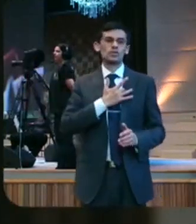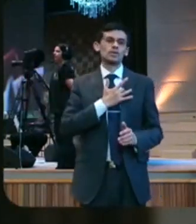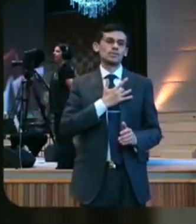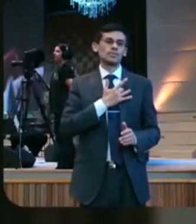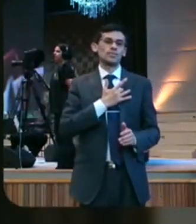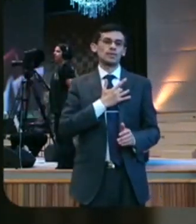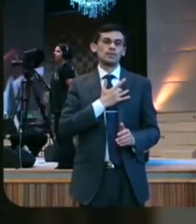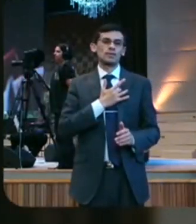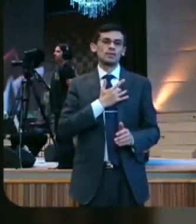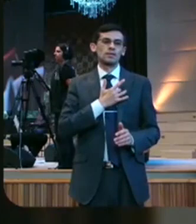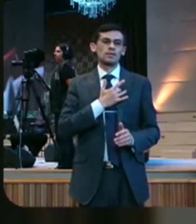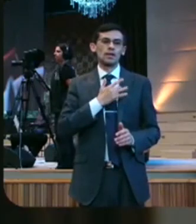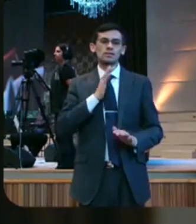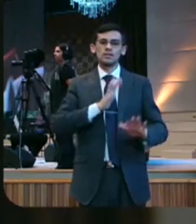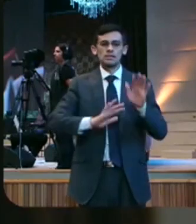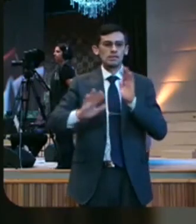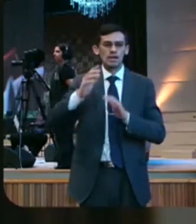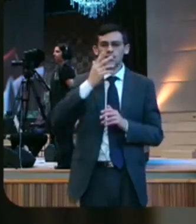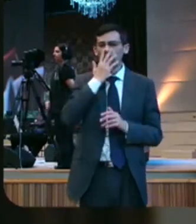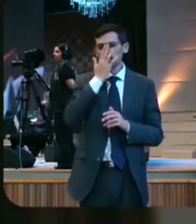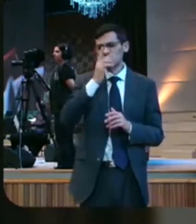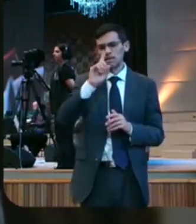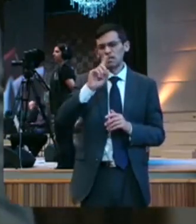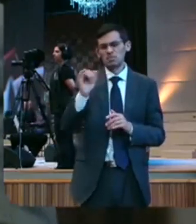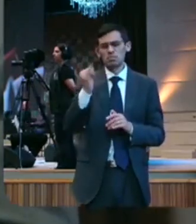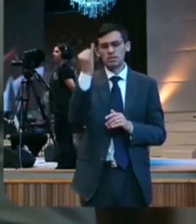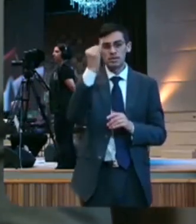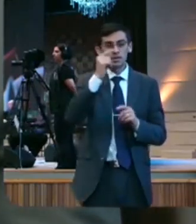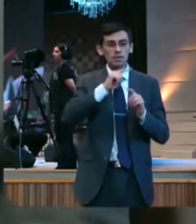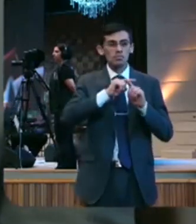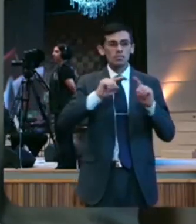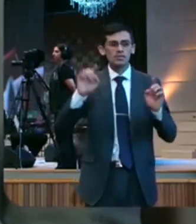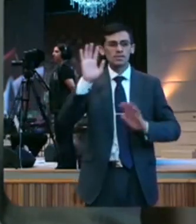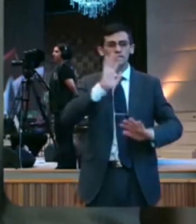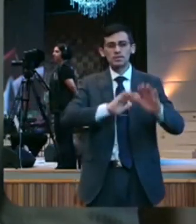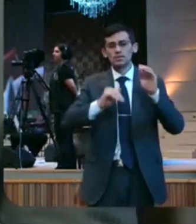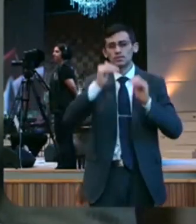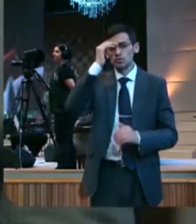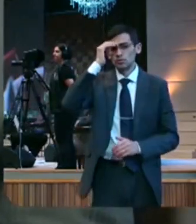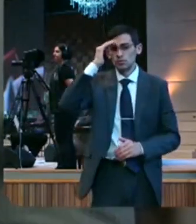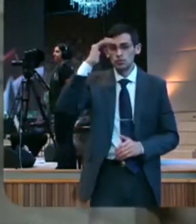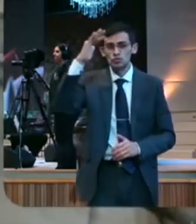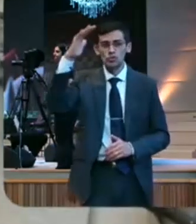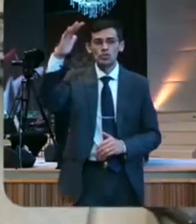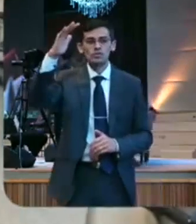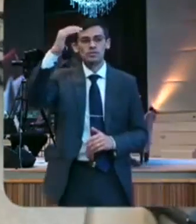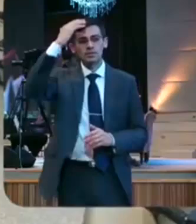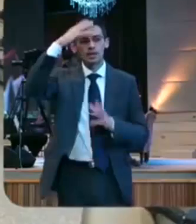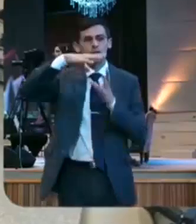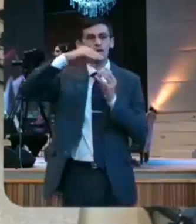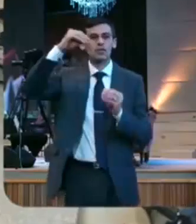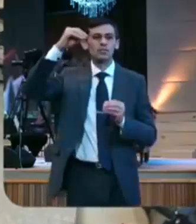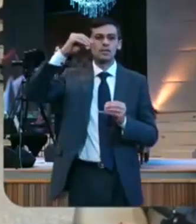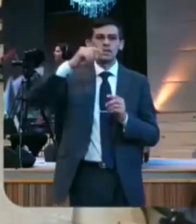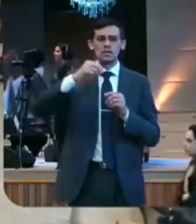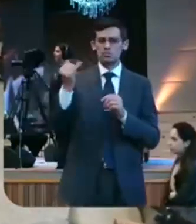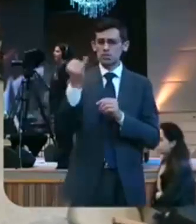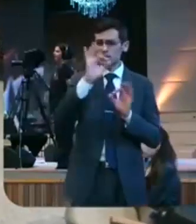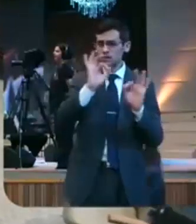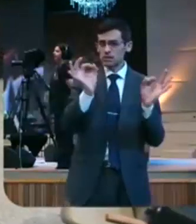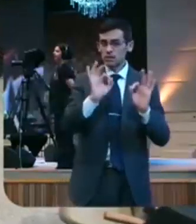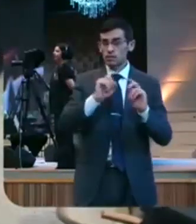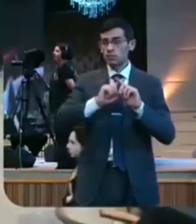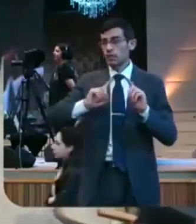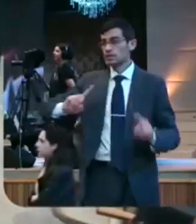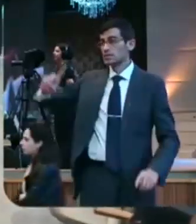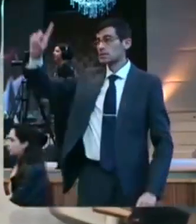gente acha que não eram tão importantes, mas eram pequenos sonhos da alma da gente, e a gente diz: Senhor, isso aqui não era tão importante, mas